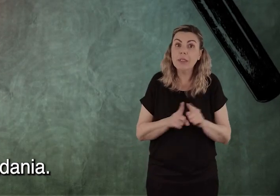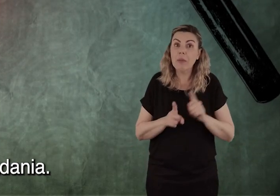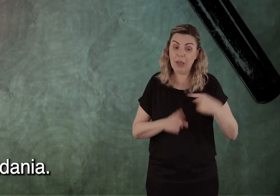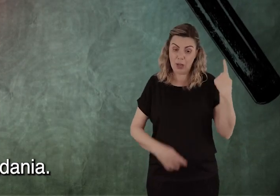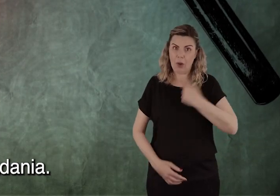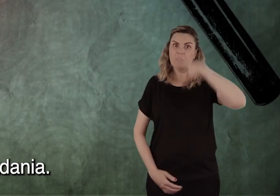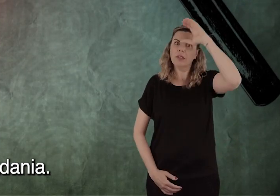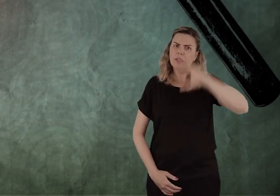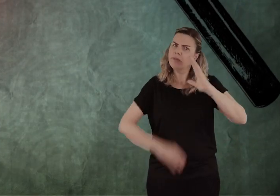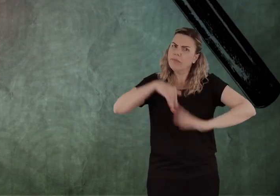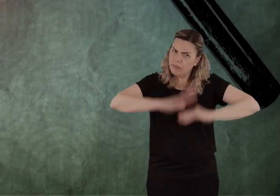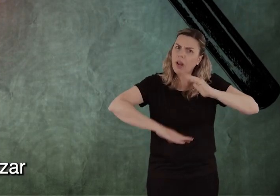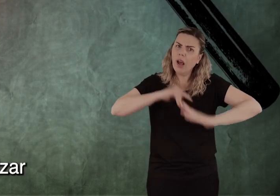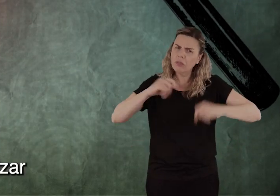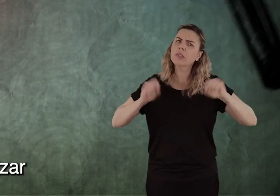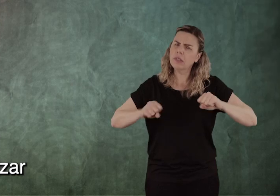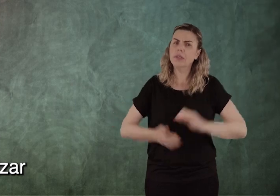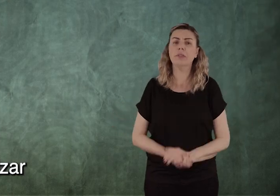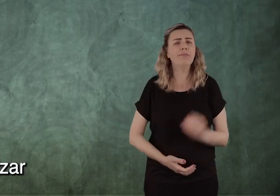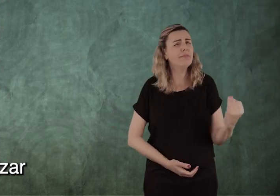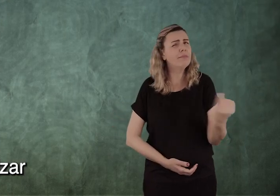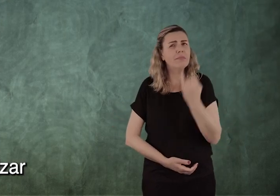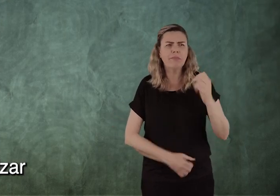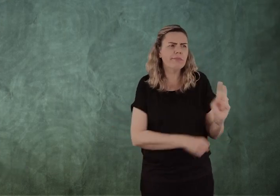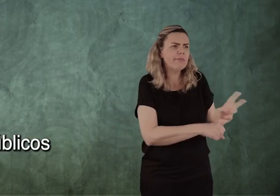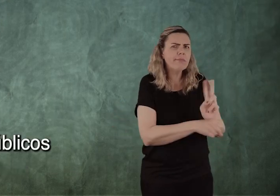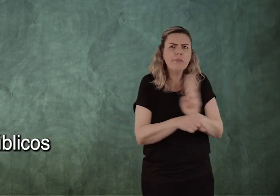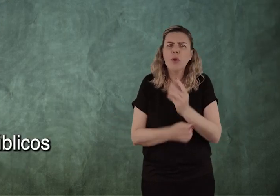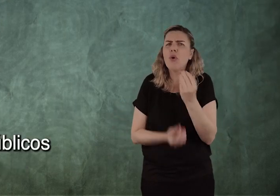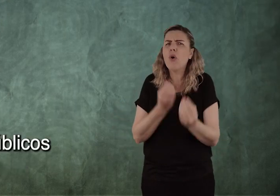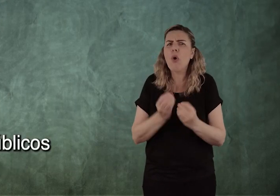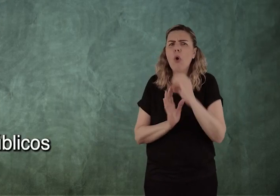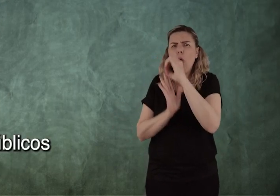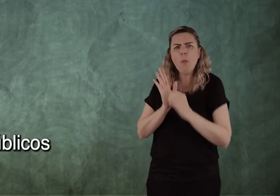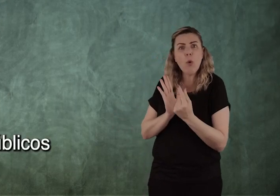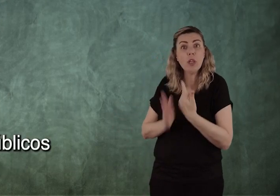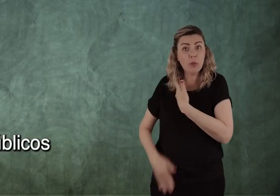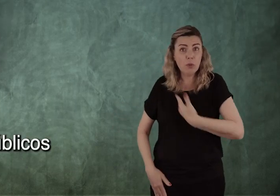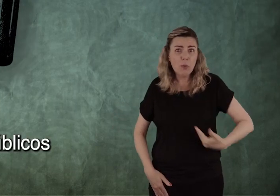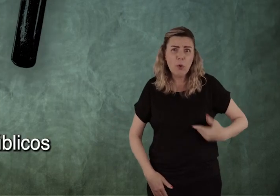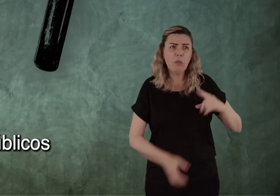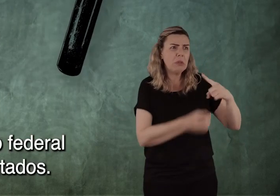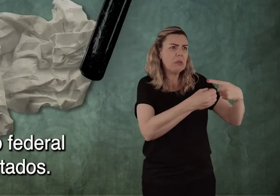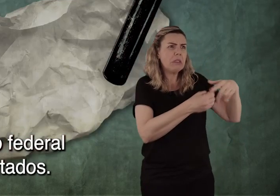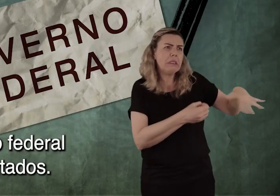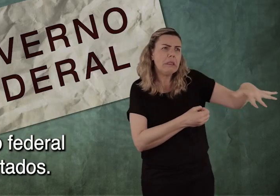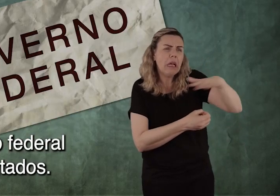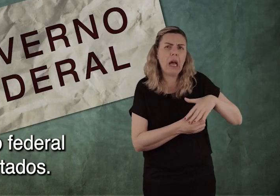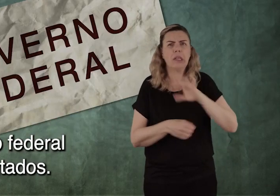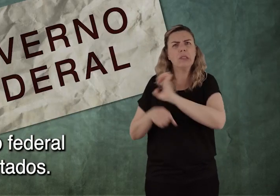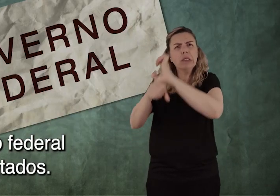a nossa cidadania. Em animação, uma lupa percorre as palavras. É fundamental fiscalizar como os orçamentos públicos nos municípios,